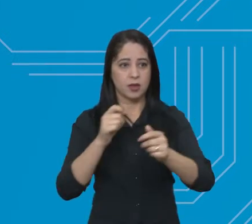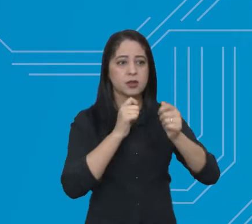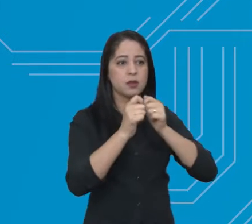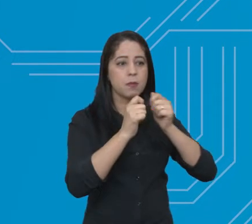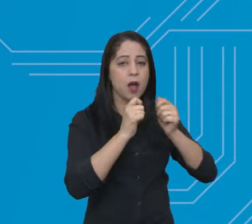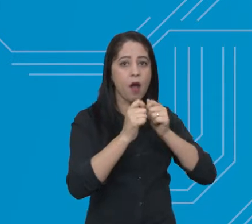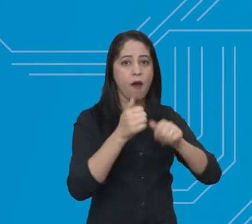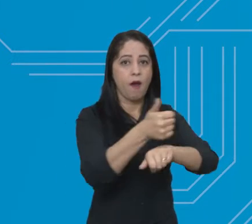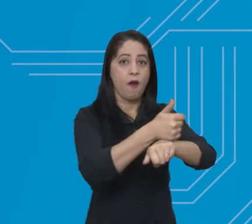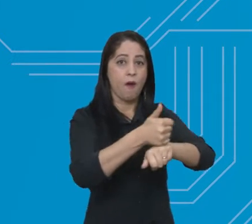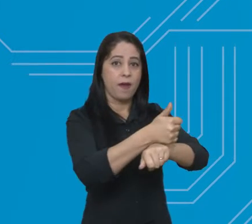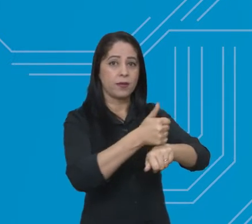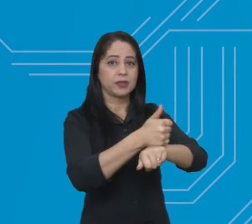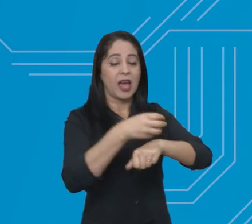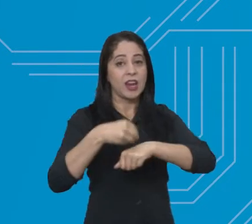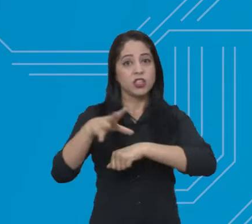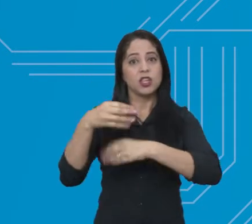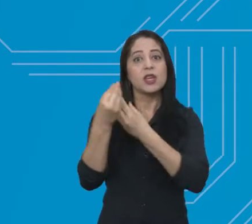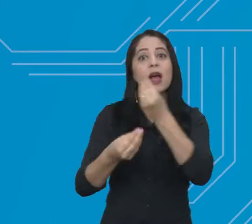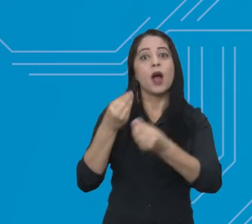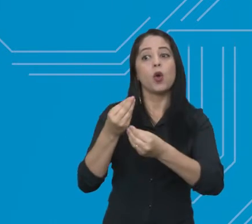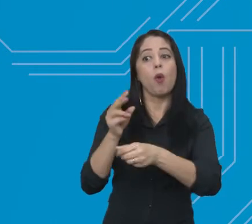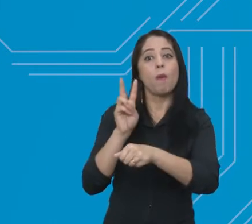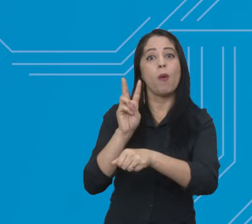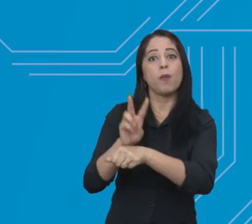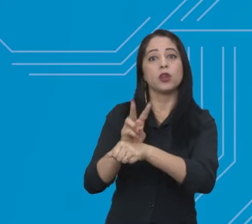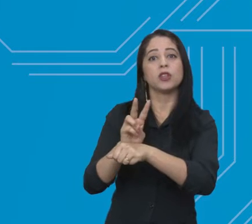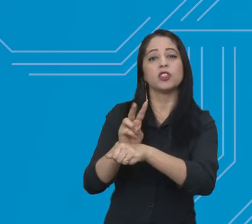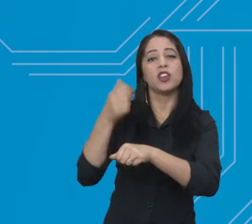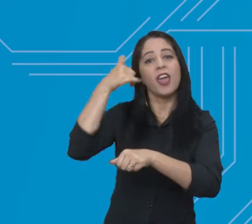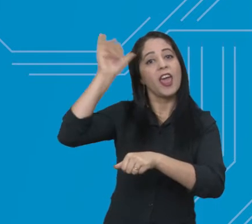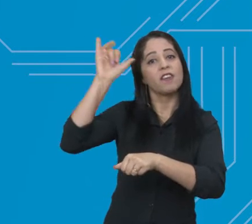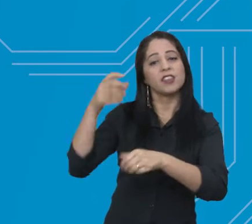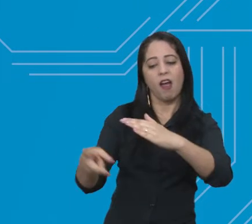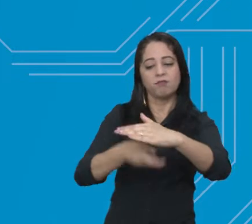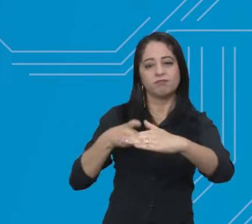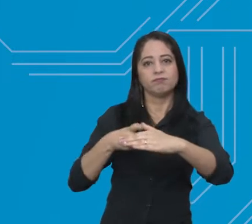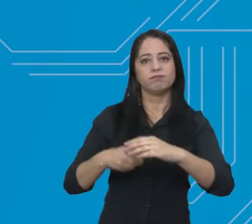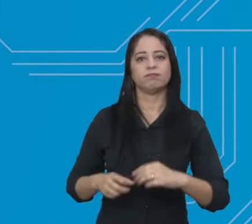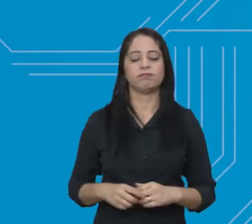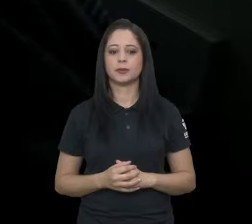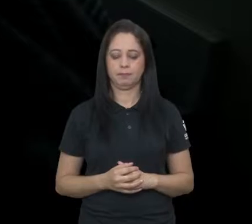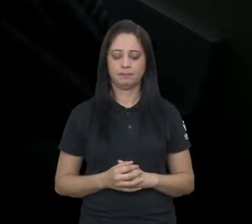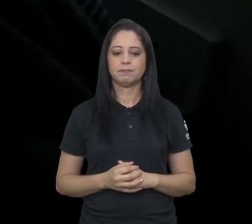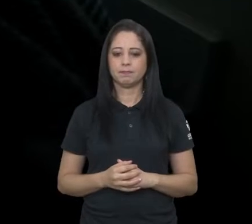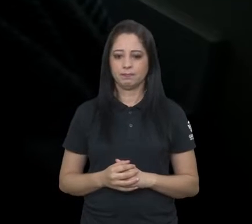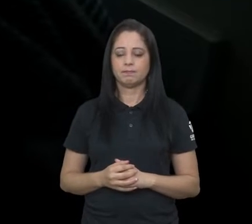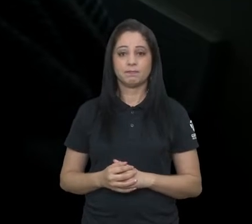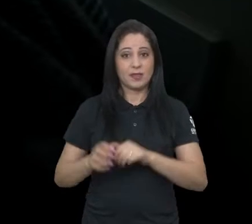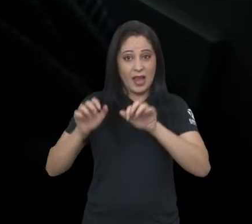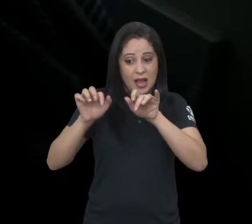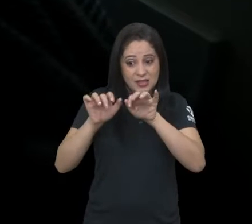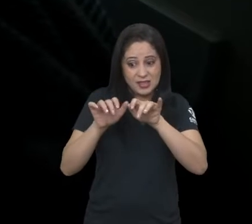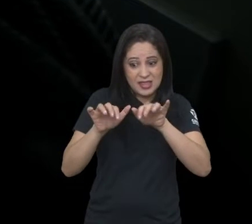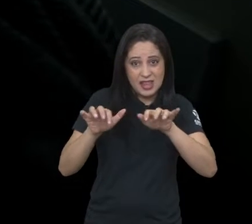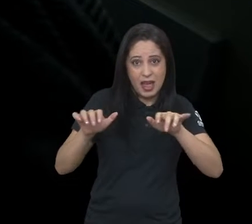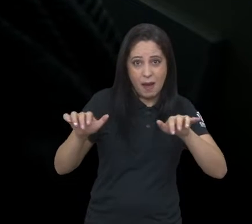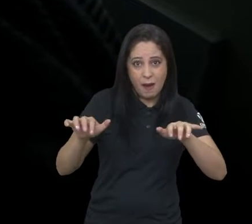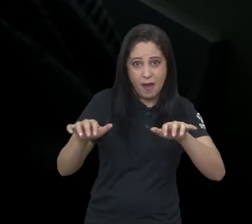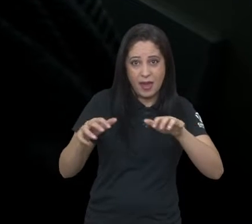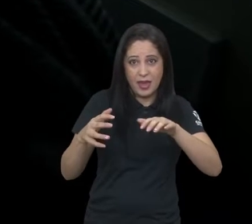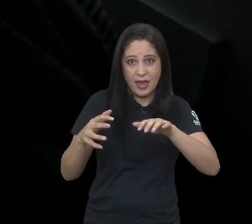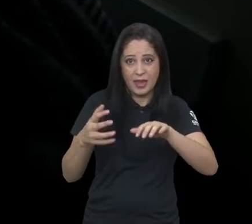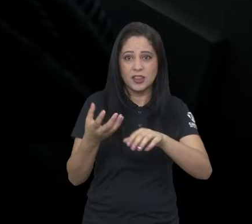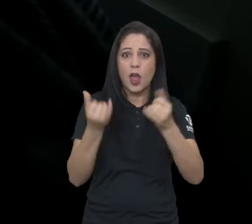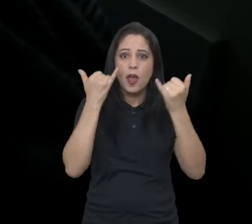2 especialistas que deram dicas de como proteger dessas ações de criminosos. Acompanhe. Os dados talvez sejam